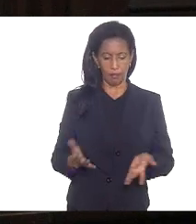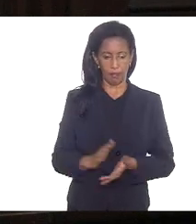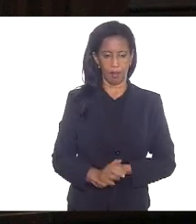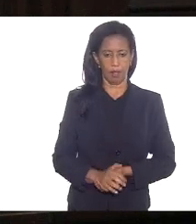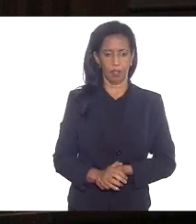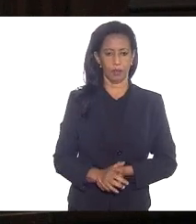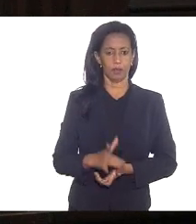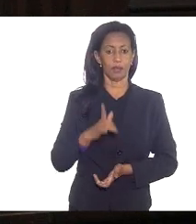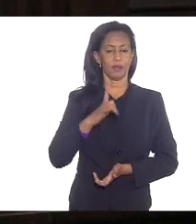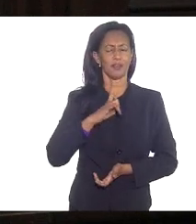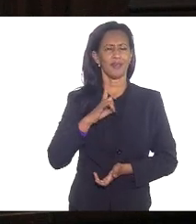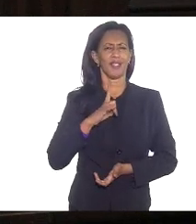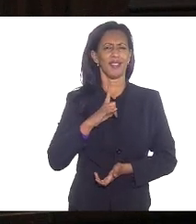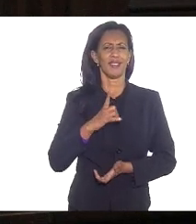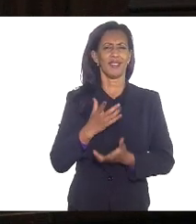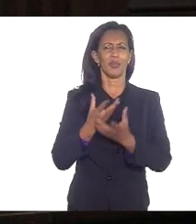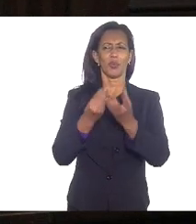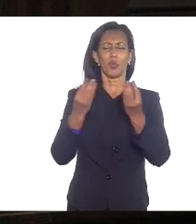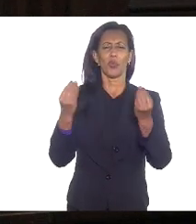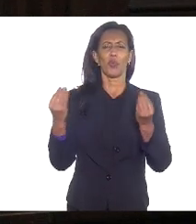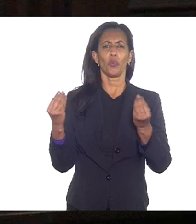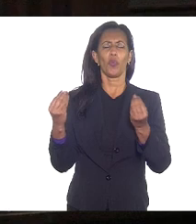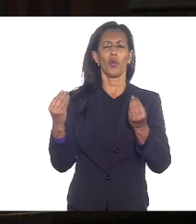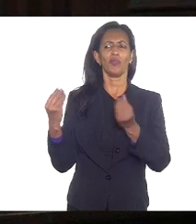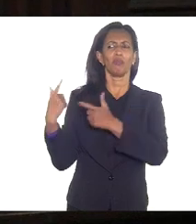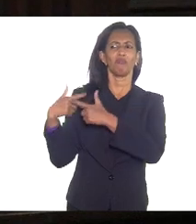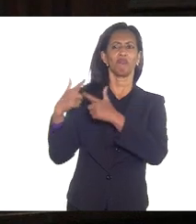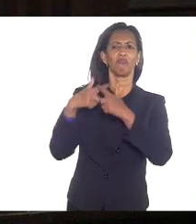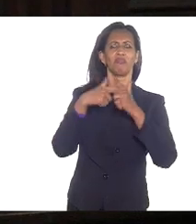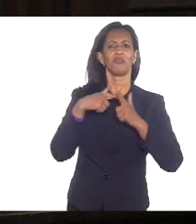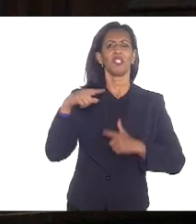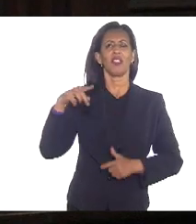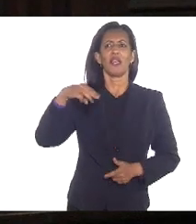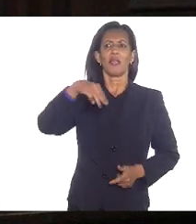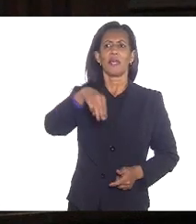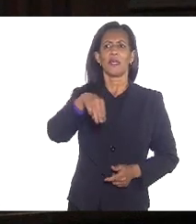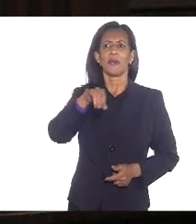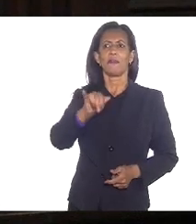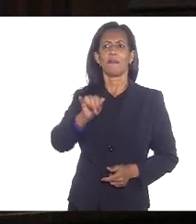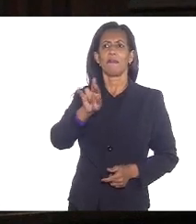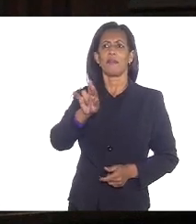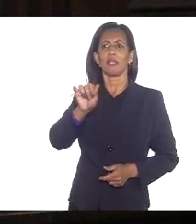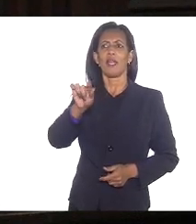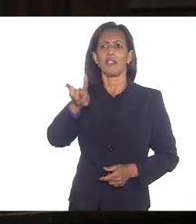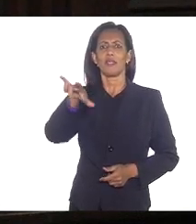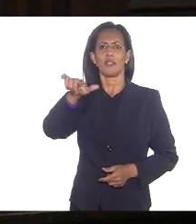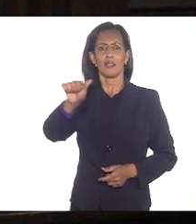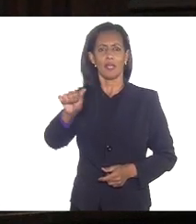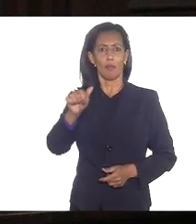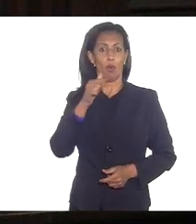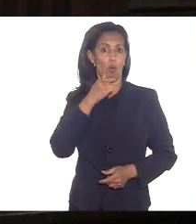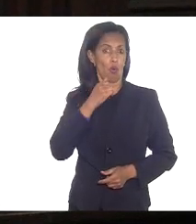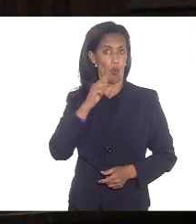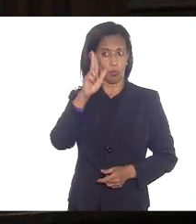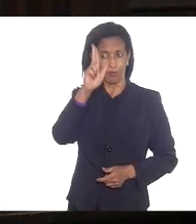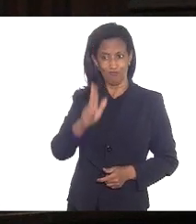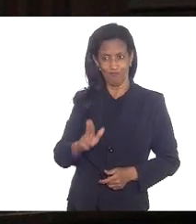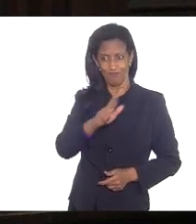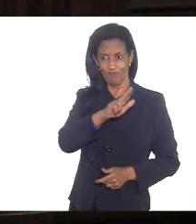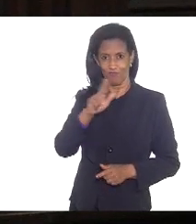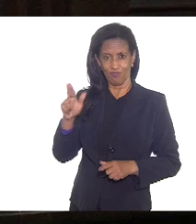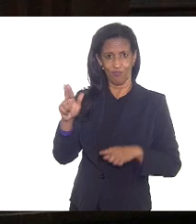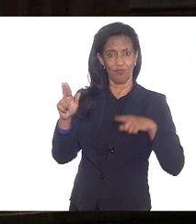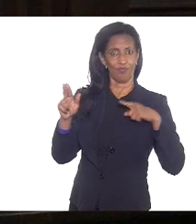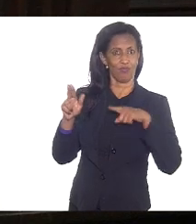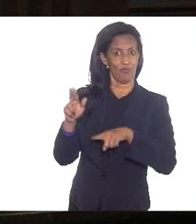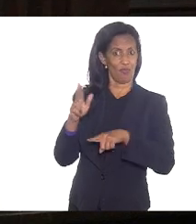está tendo muita repercussão em Miracema, porque um sacerdote católico, acertadamente